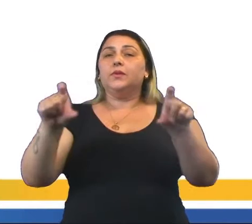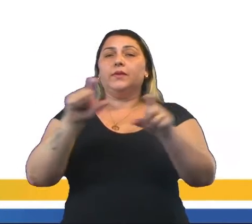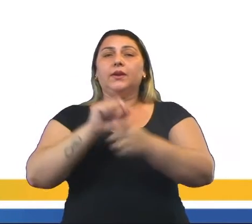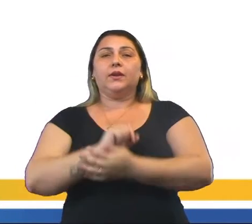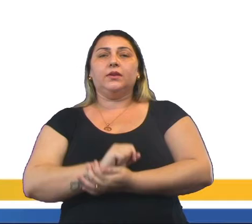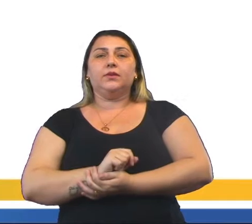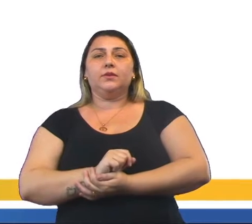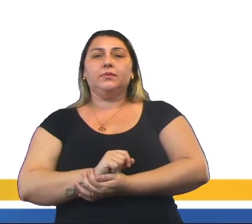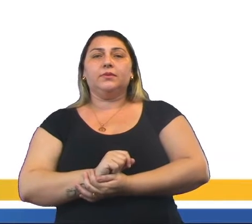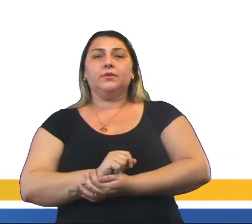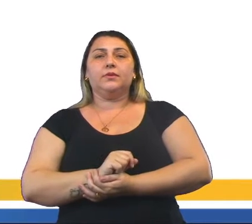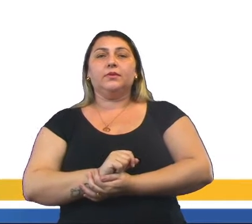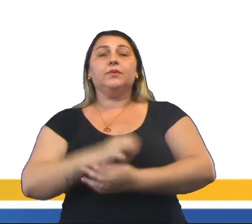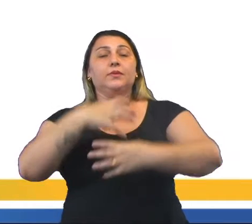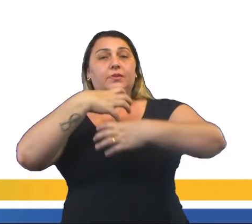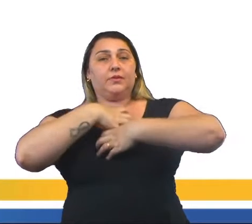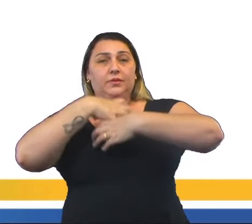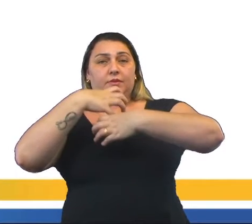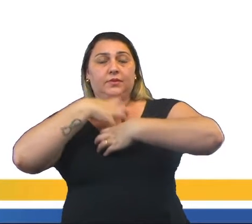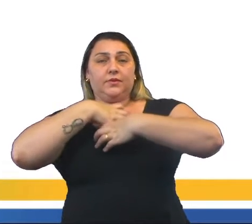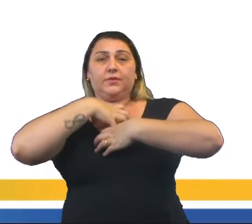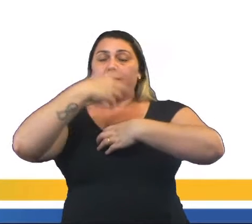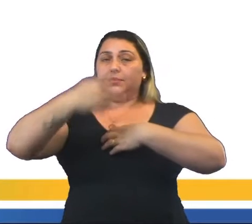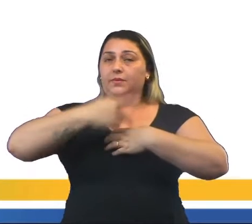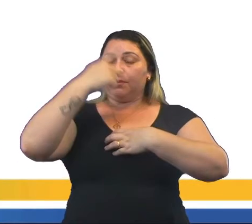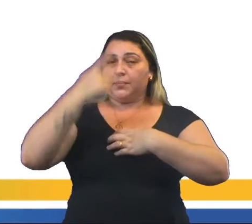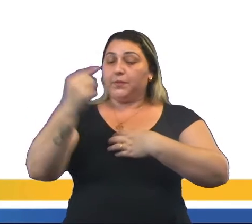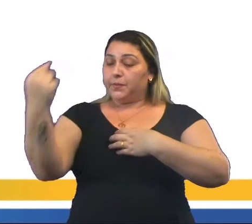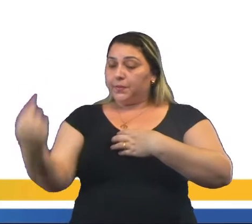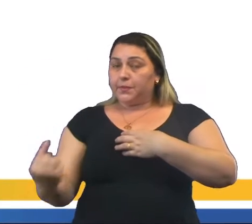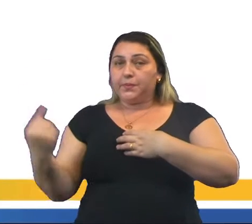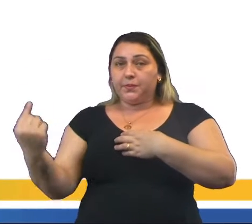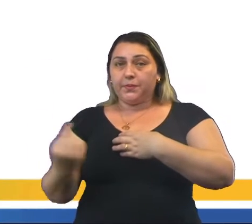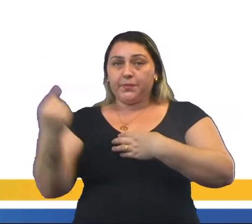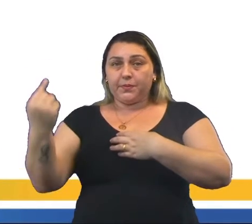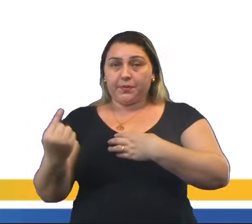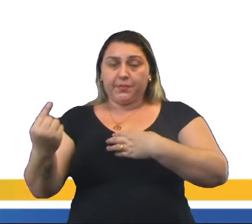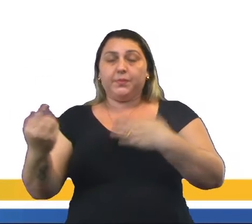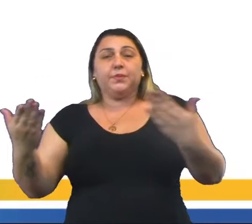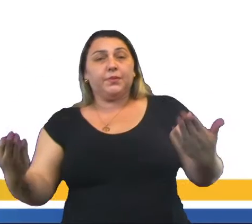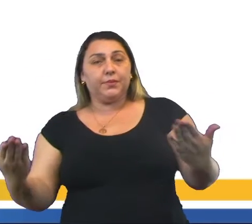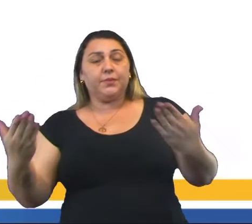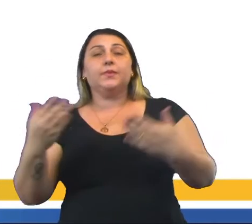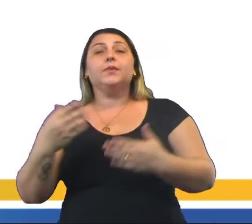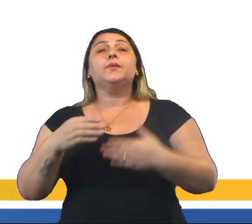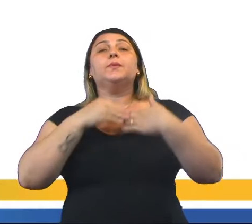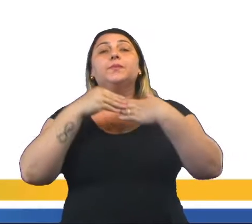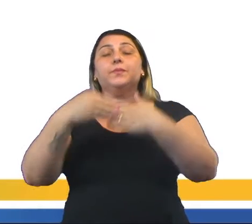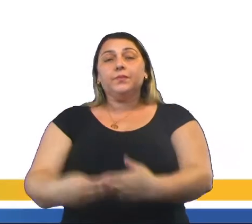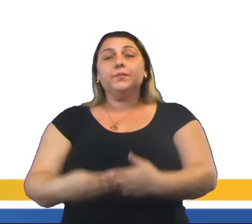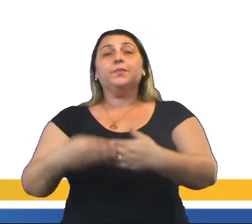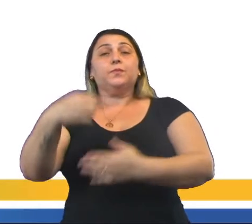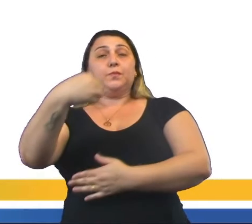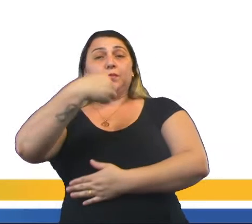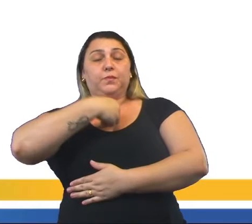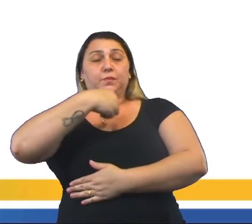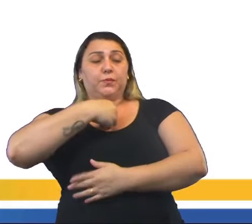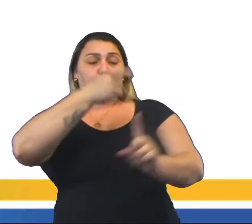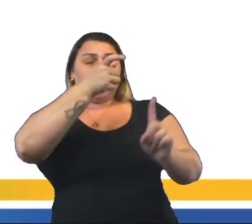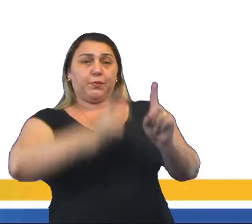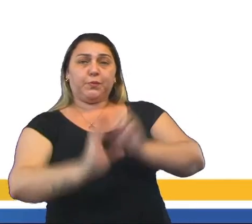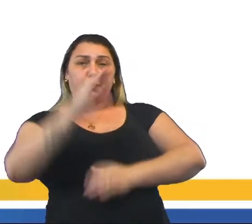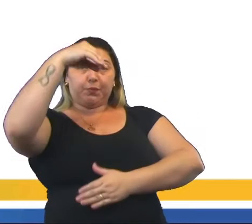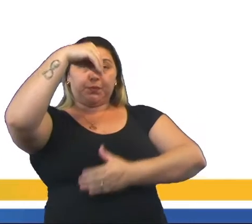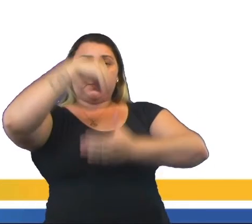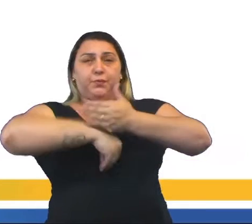O sentimentalismo, como eu falei, o individualismo, o subjetivismo. eu vou tratar do eu, do que está dentro